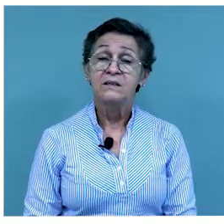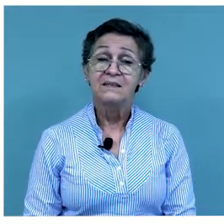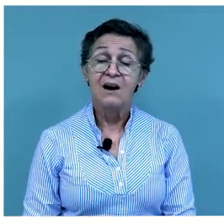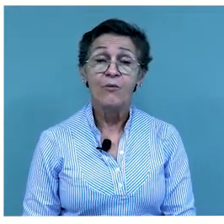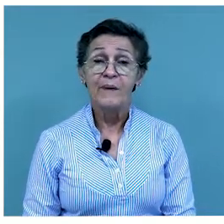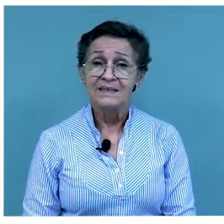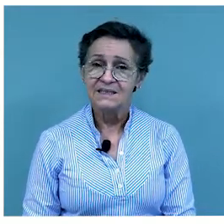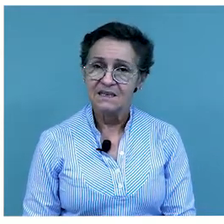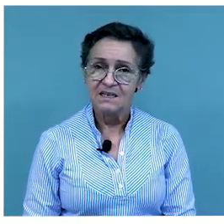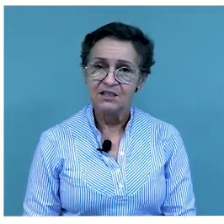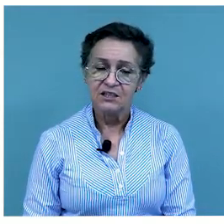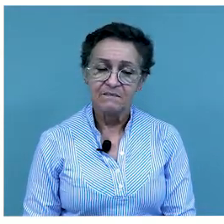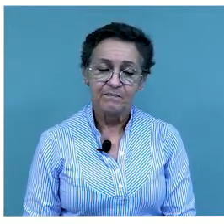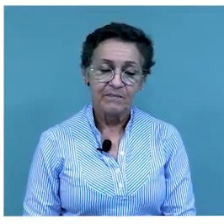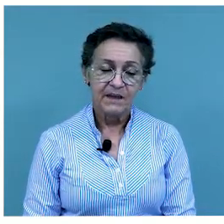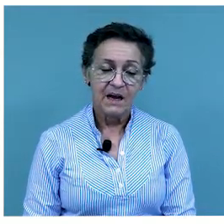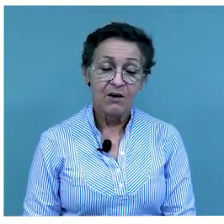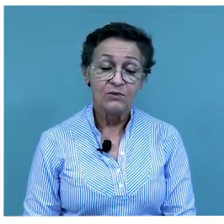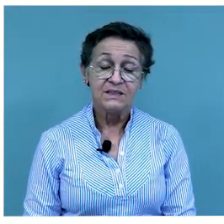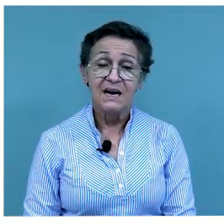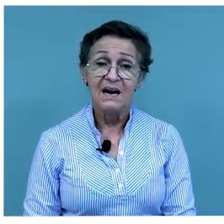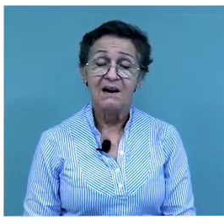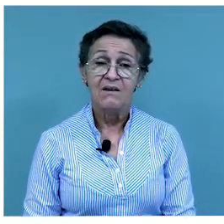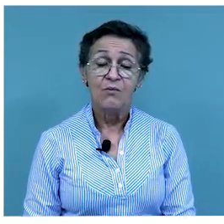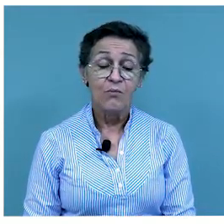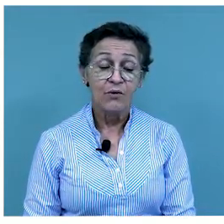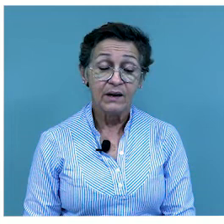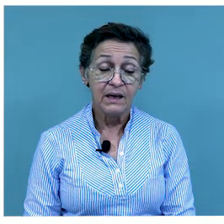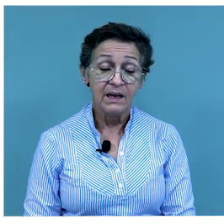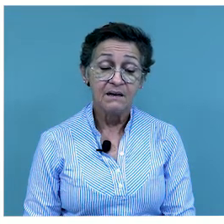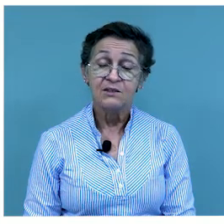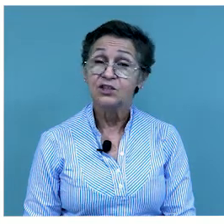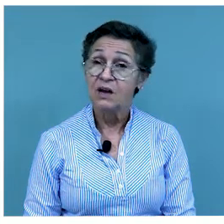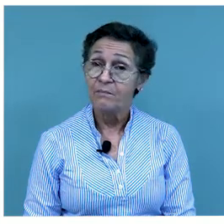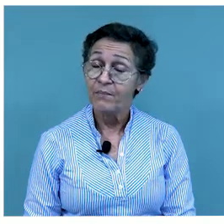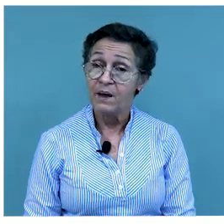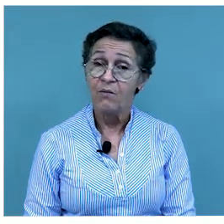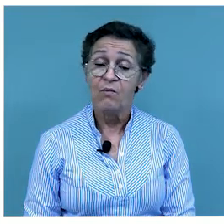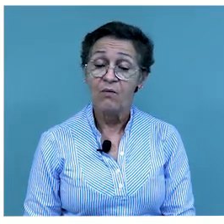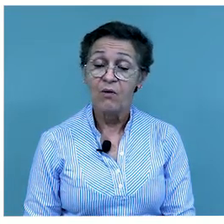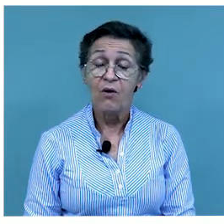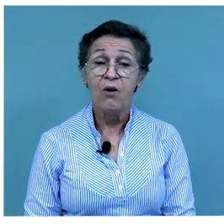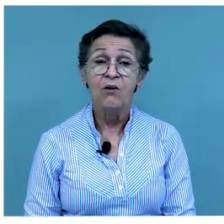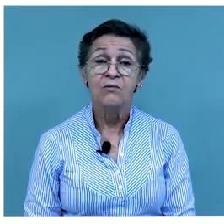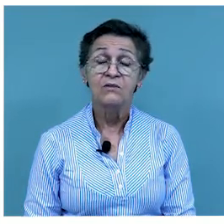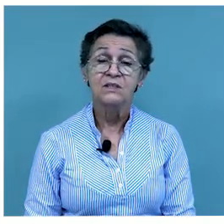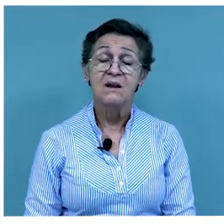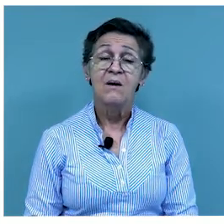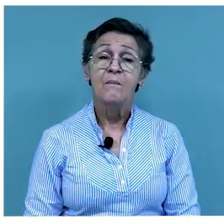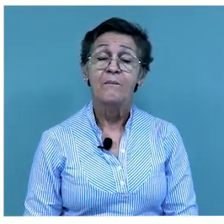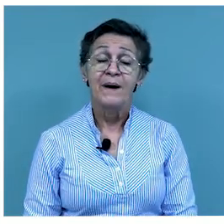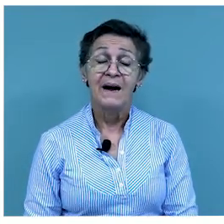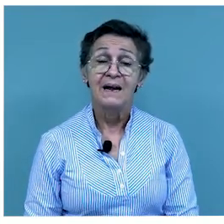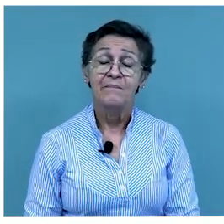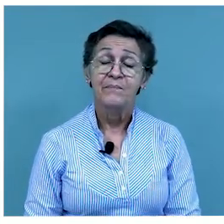e orientar o paciente a usar boné chapéu óculos